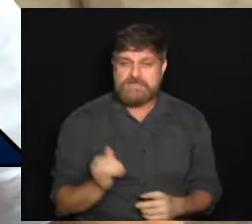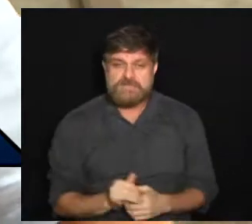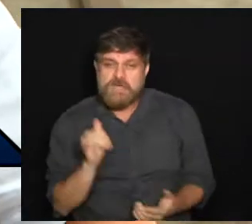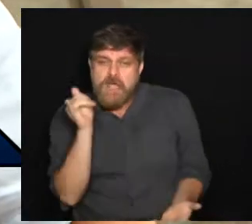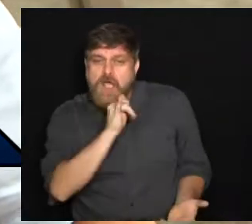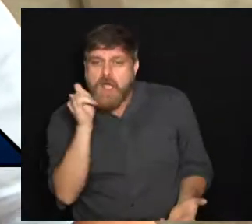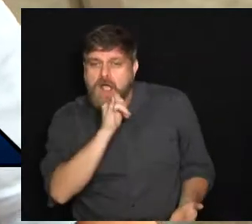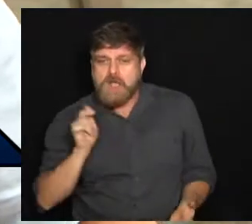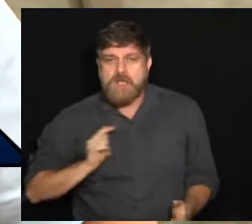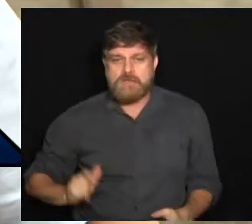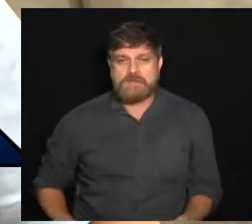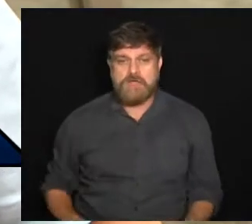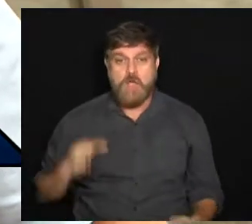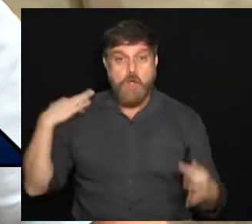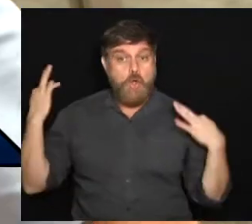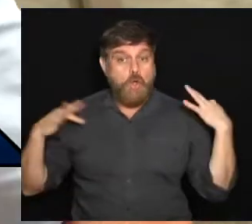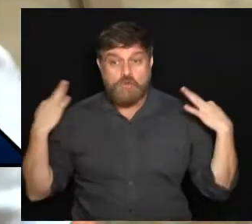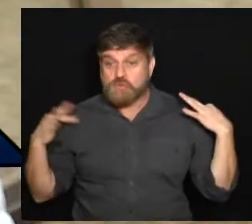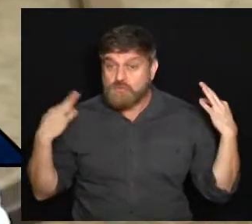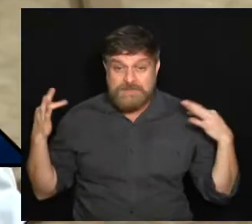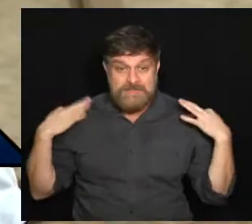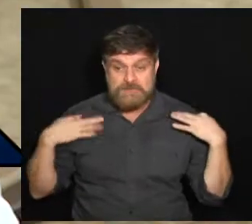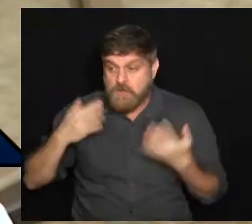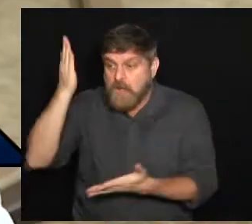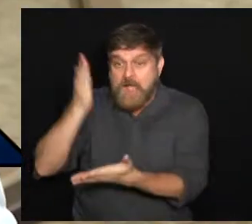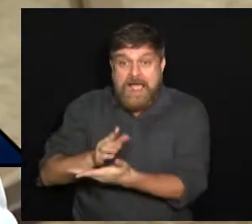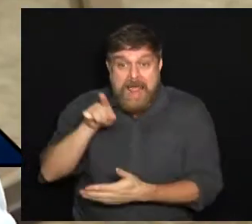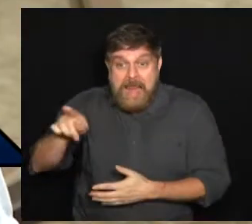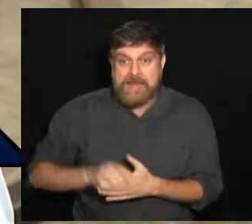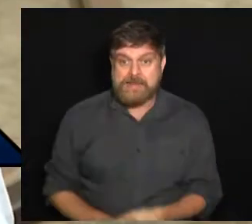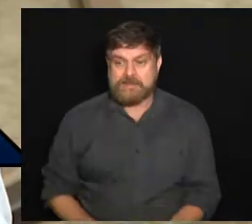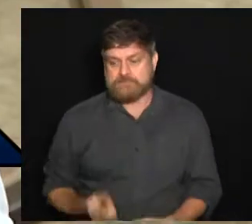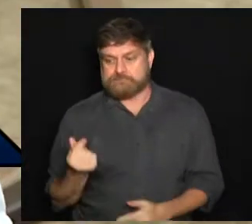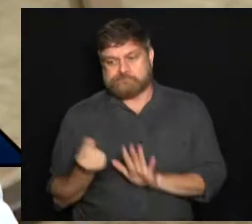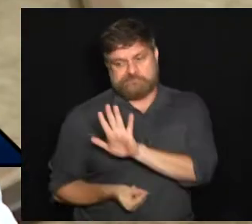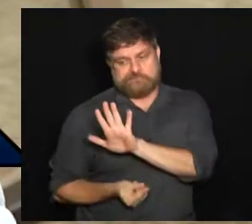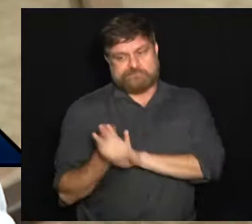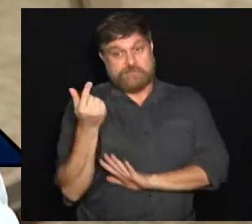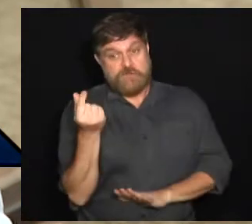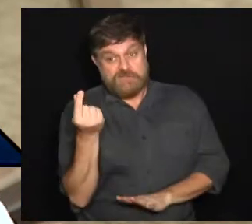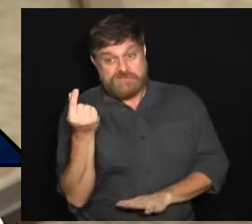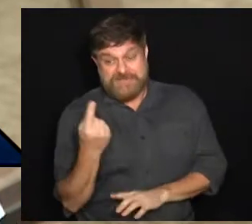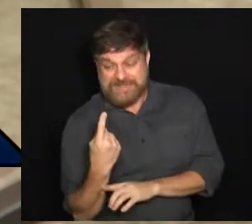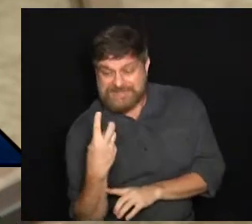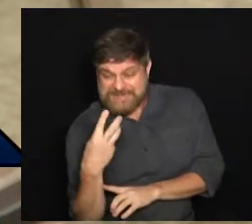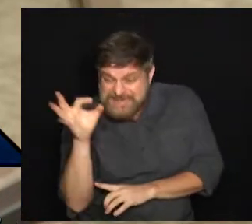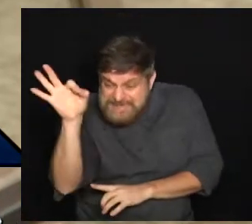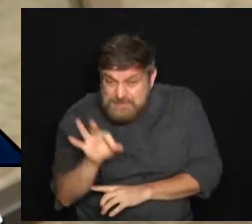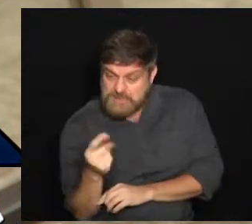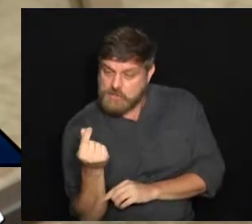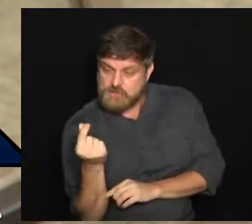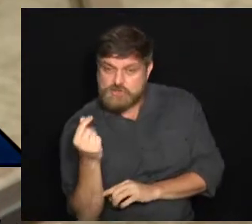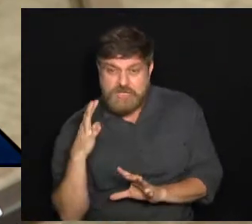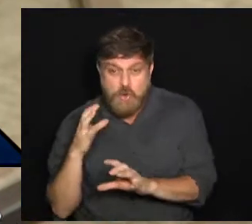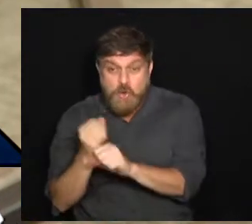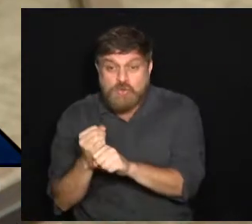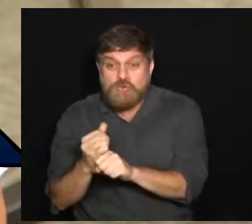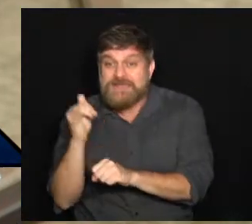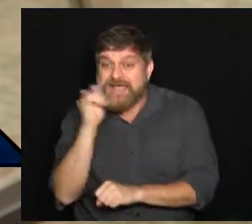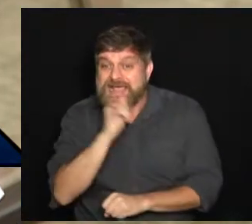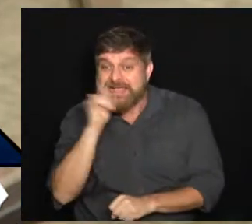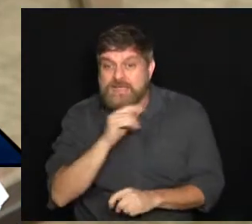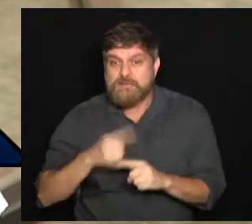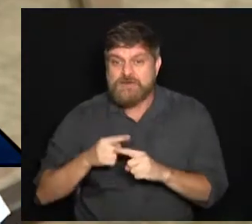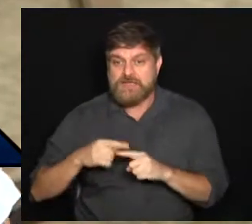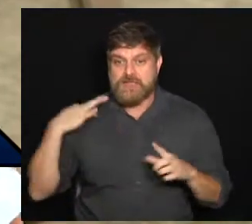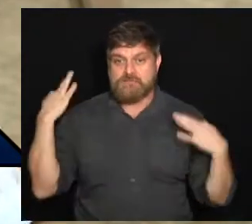iam interromper o turismo, que é uma das principais fontes de renda da população. A Itália, 13% da economia italiana é oriunda do